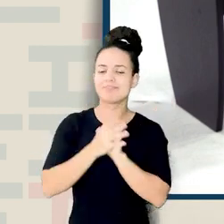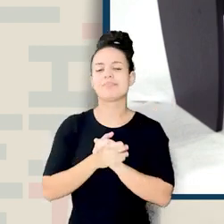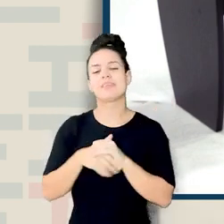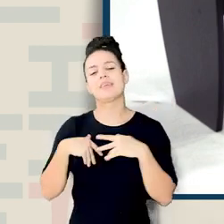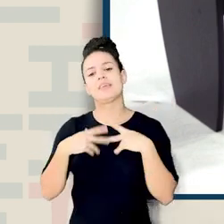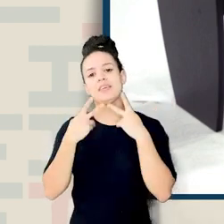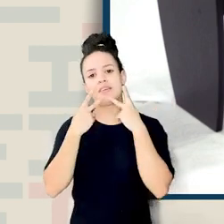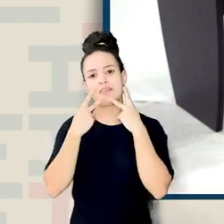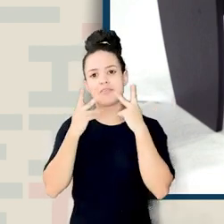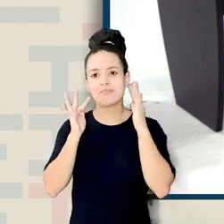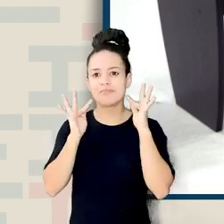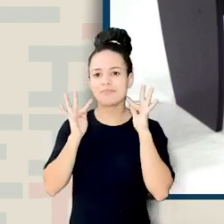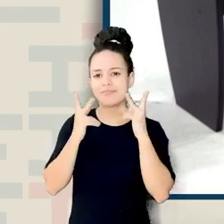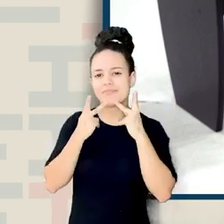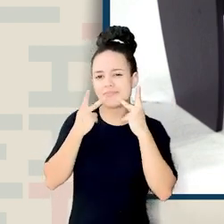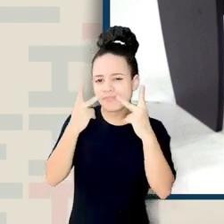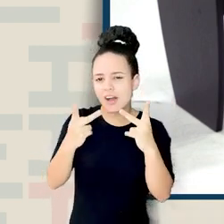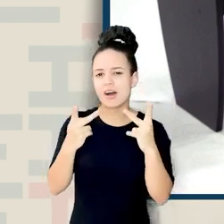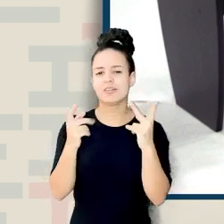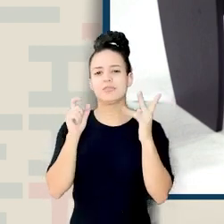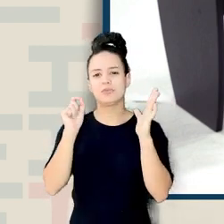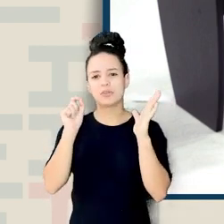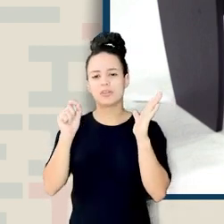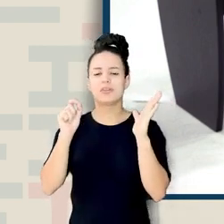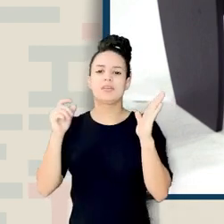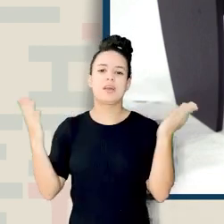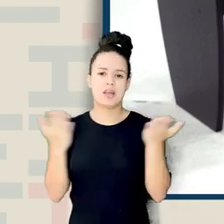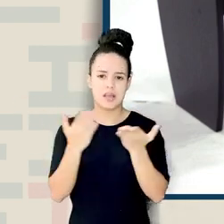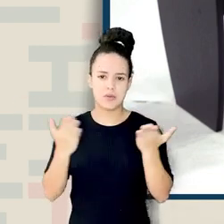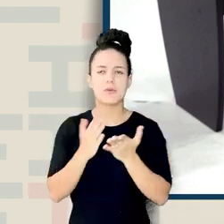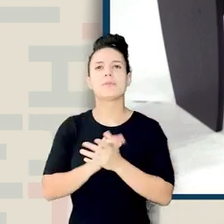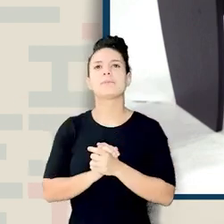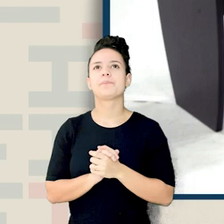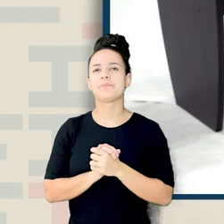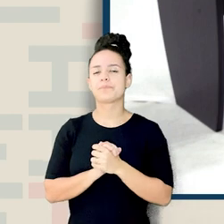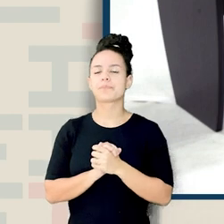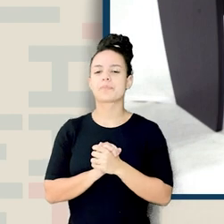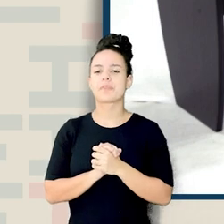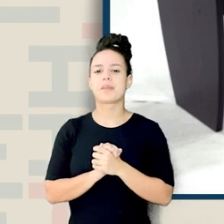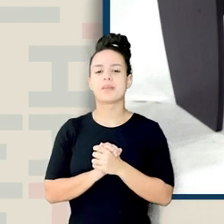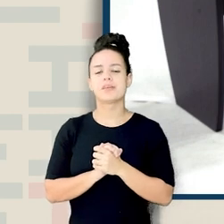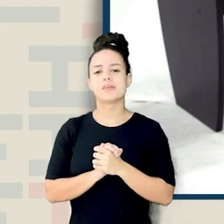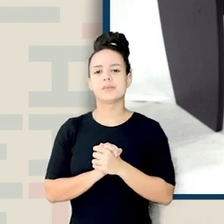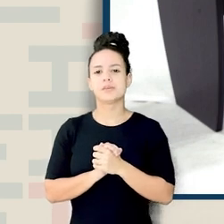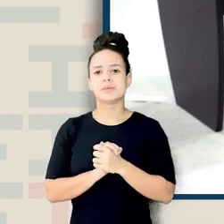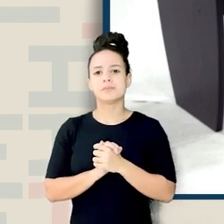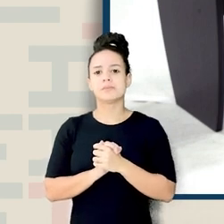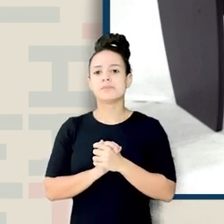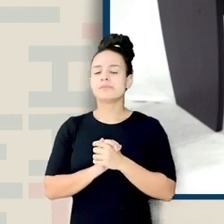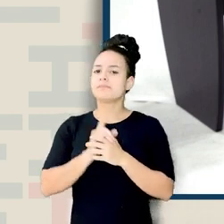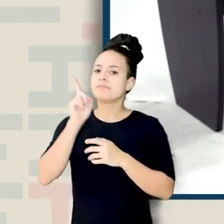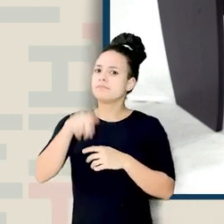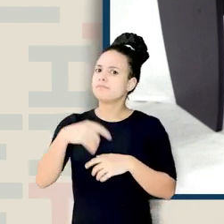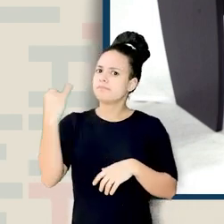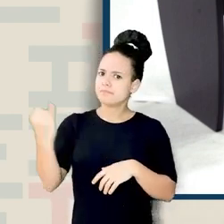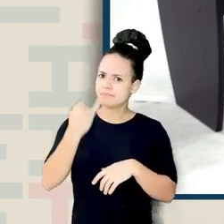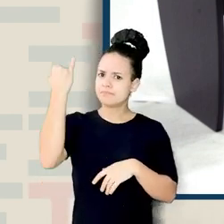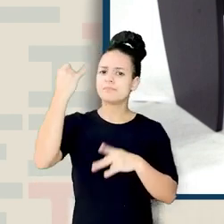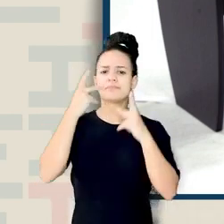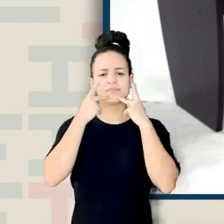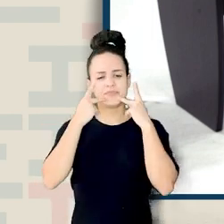nossas considerações dessa etapa, é muito pertinente falar